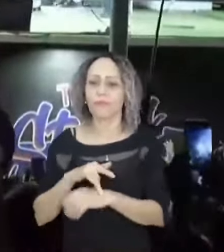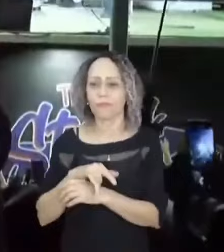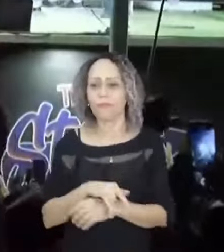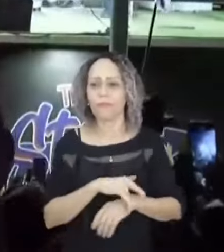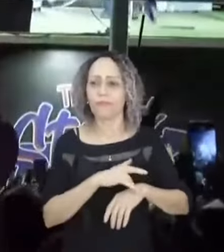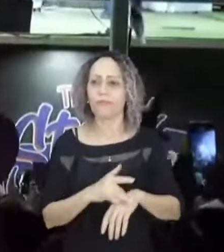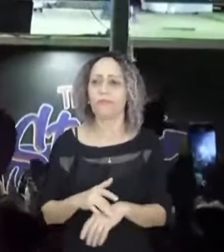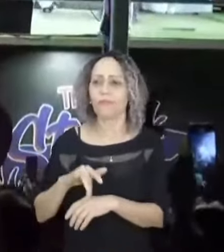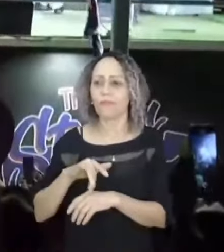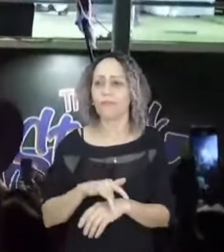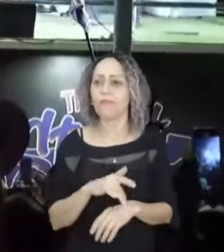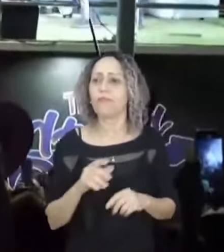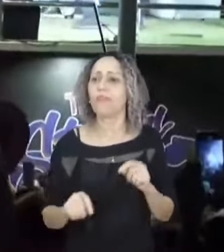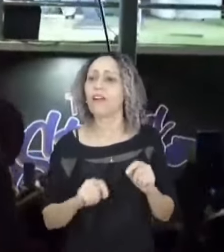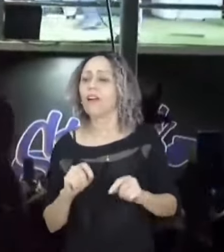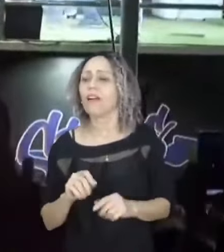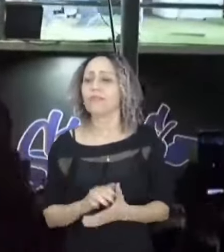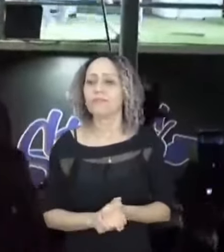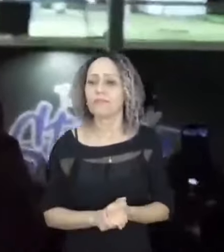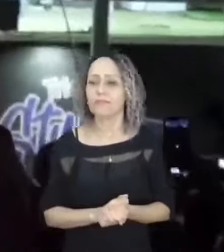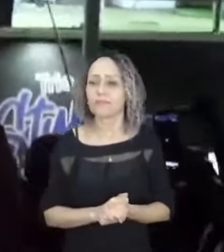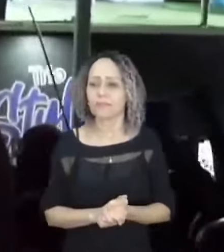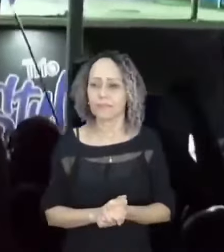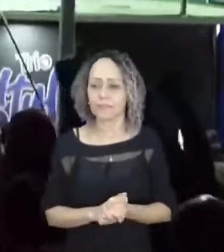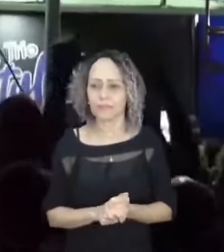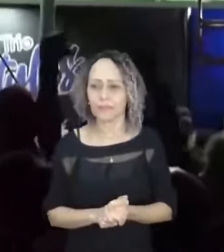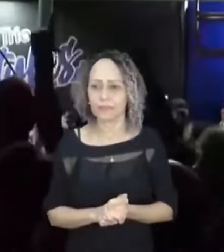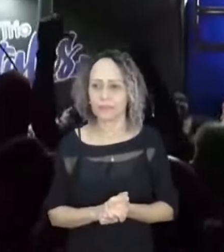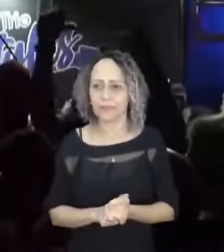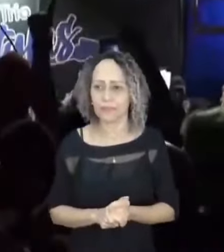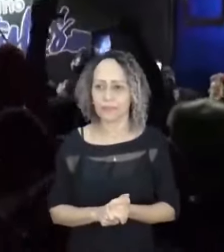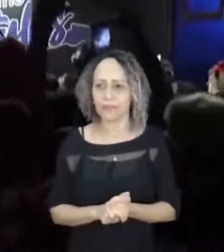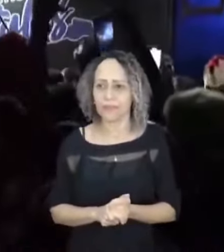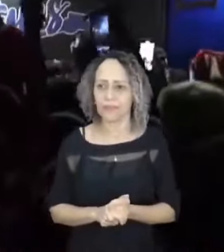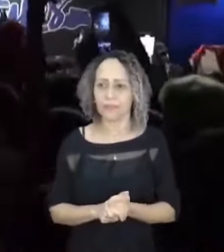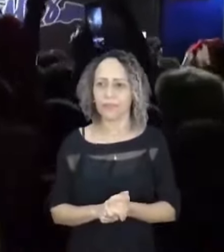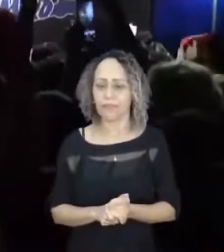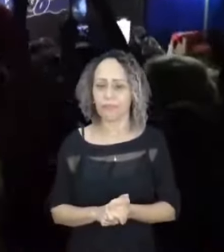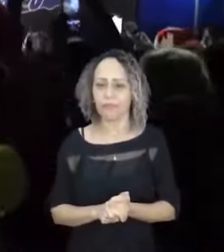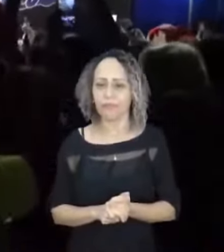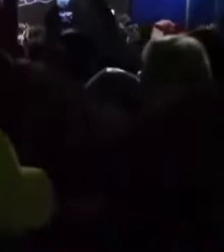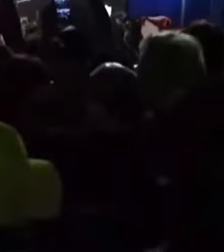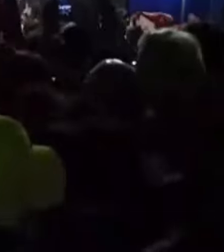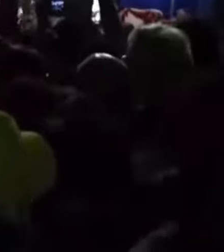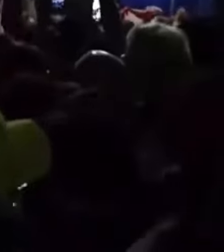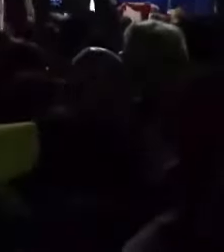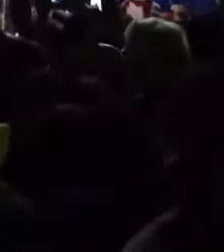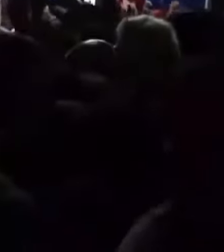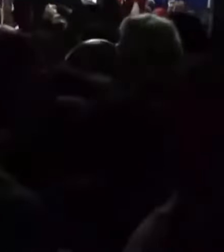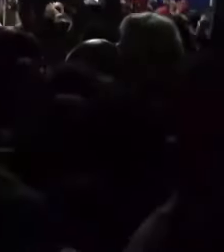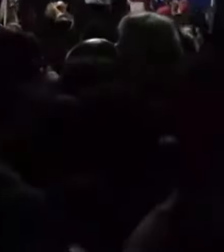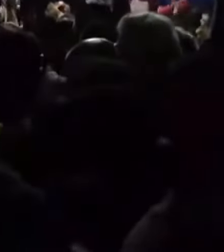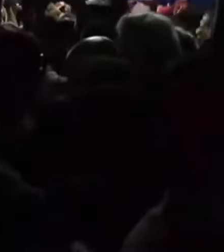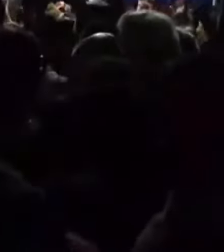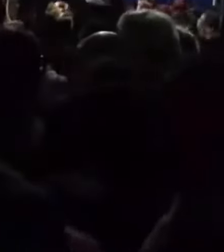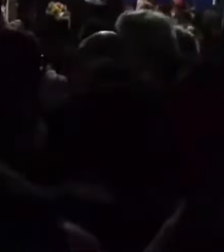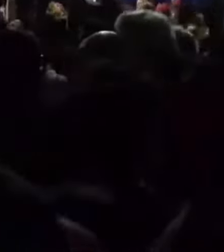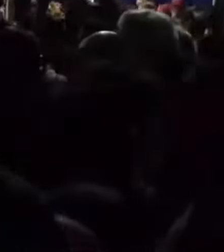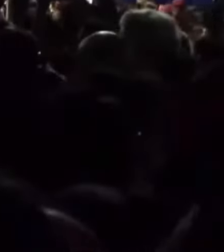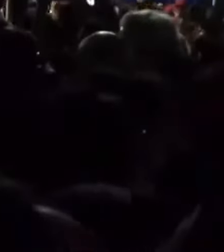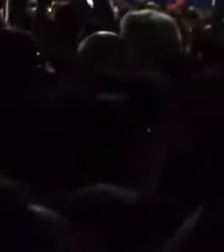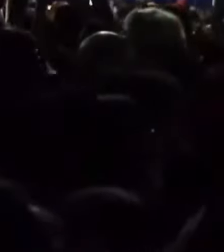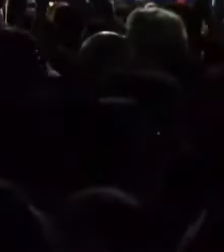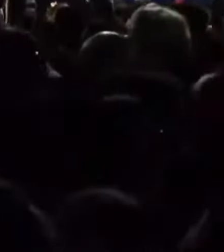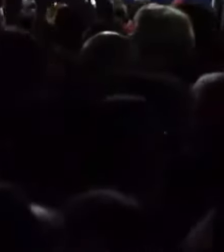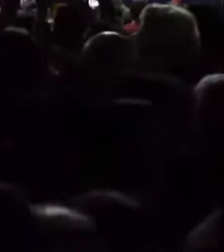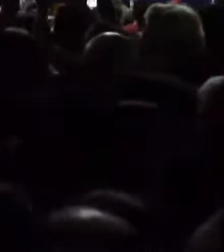Abraço aos nossos deputados. Presente conosco. Você não quis me ouvir. É